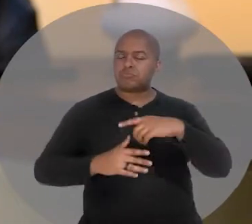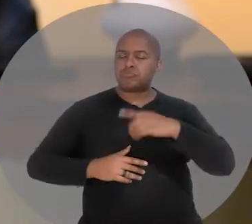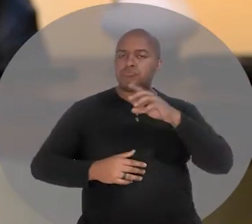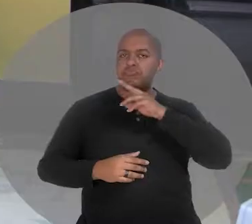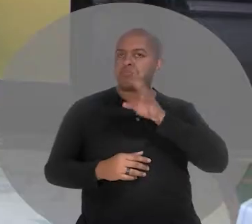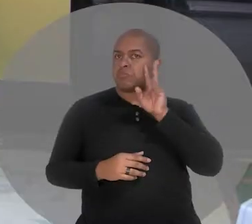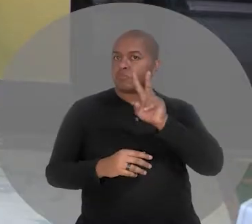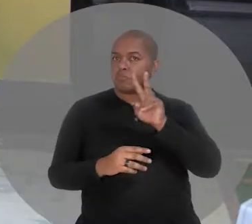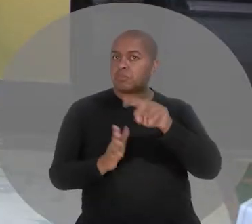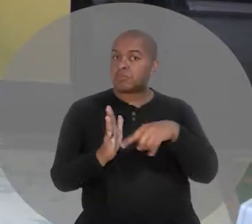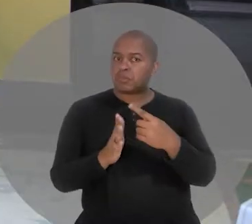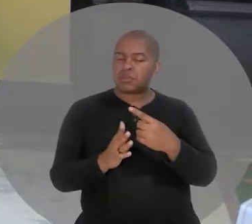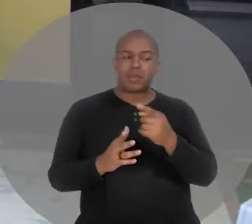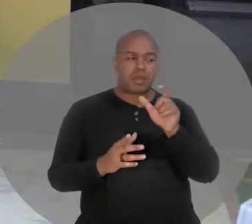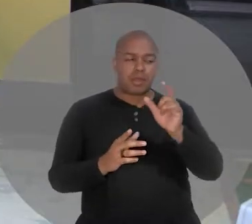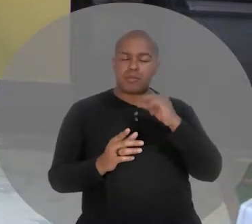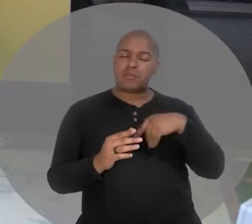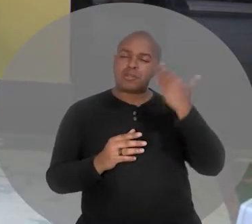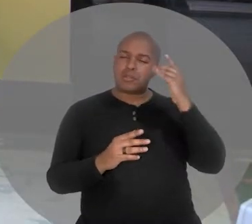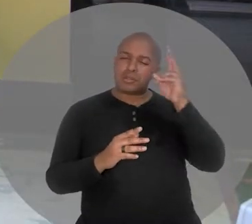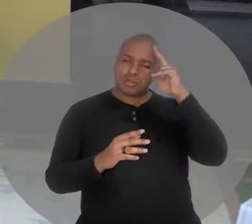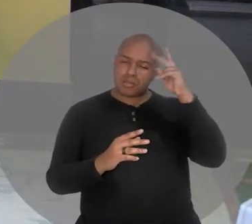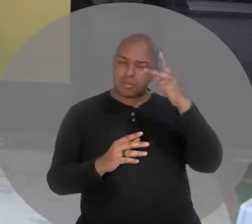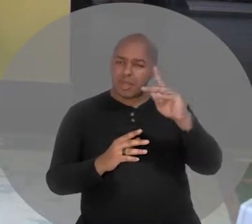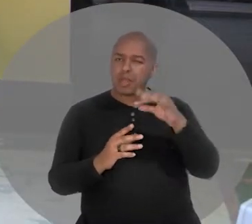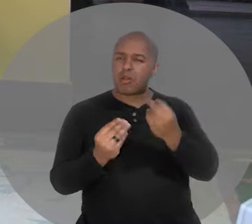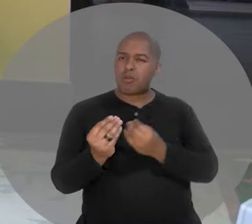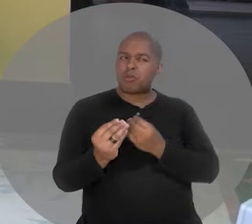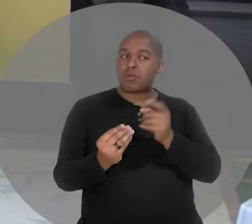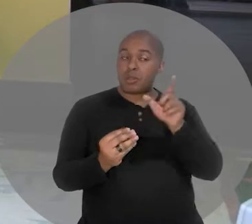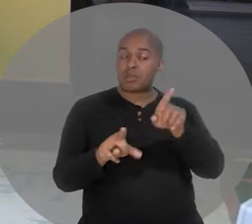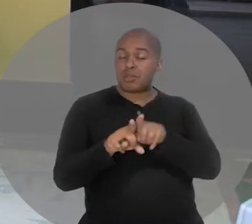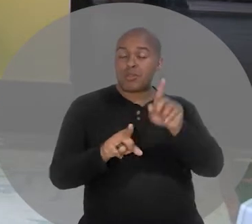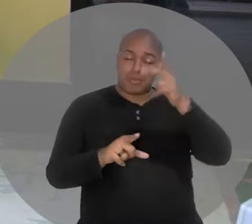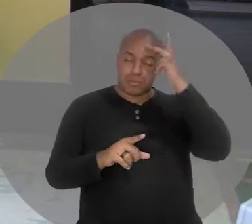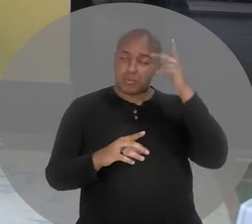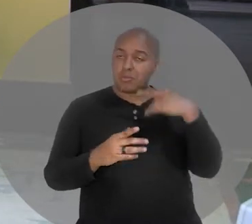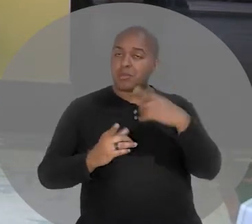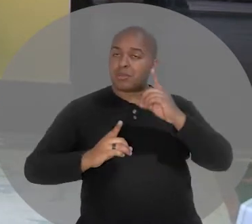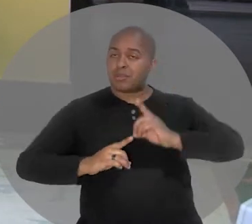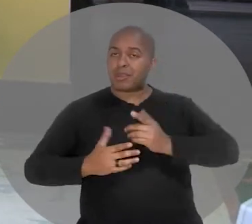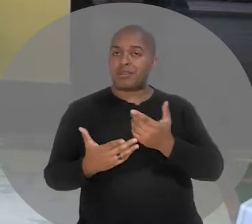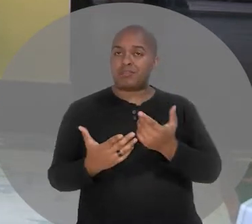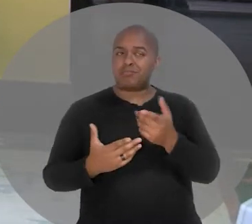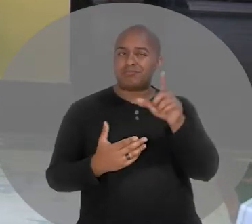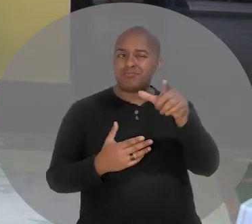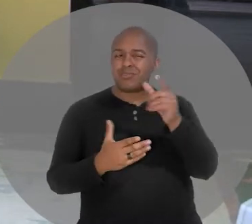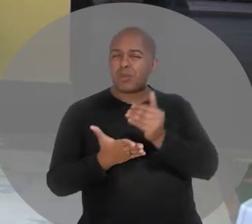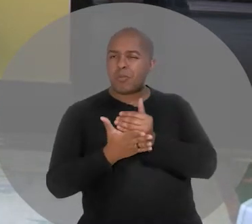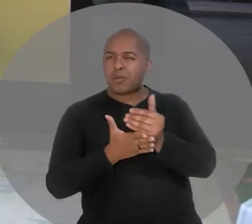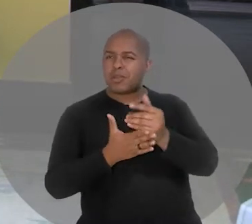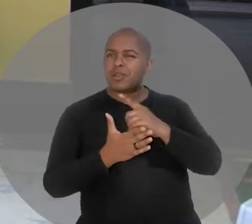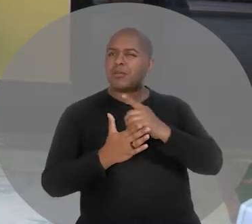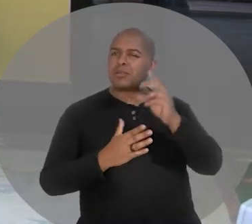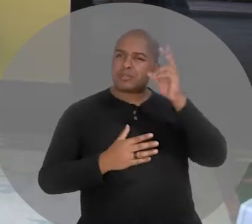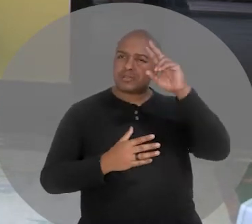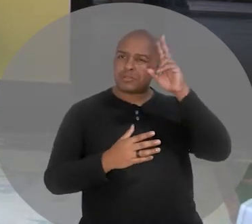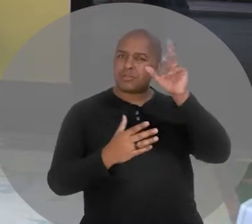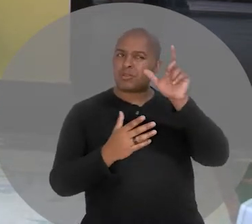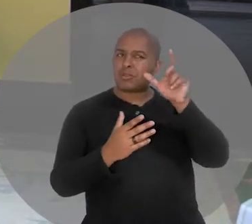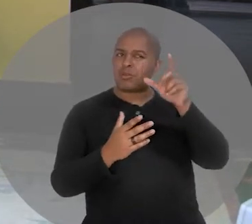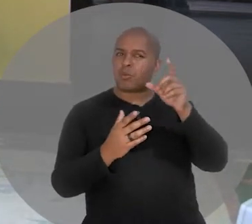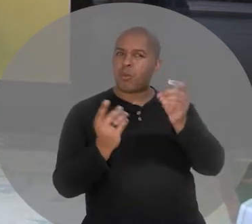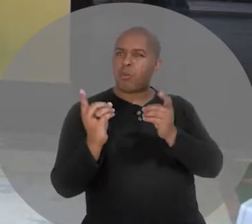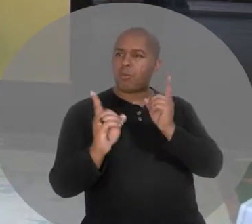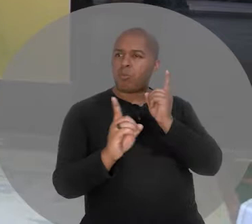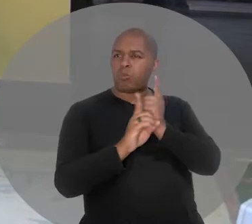primeira vez. Aí sim que eu fui entender a história dela, descobri de fato que ela também era uma pessoa com deficiência, e ali começou toda uma história de